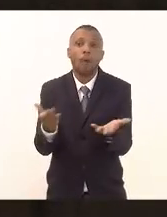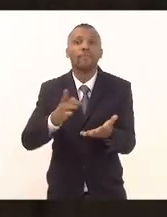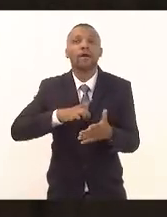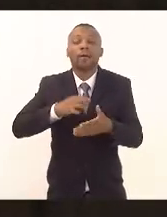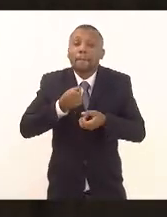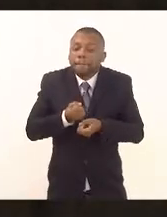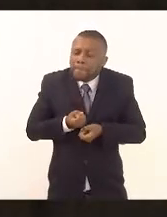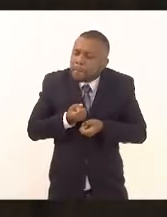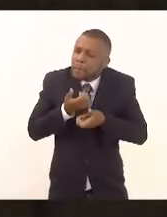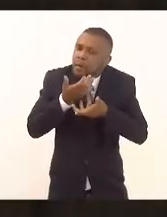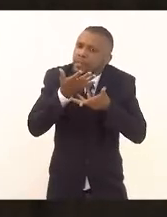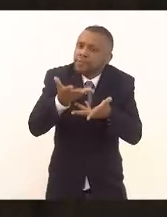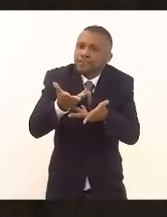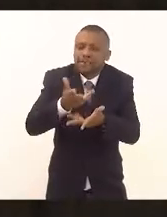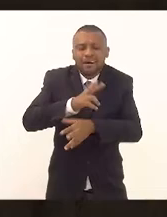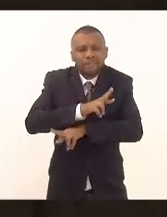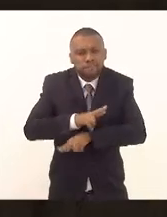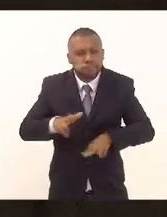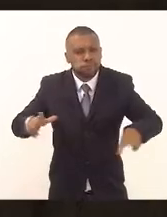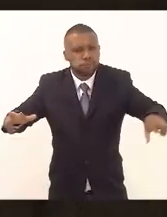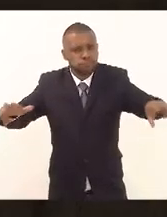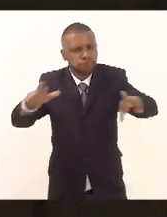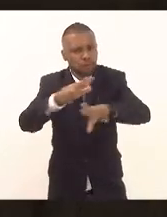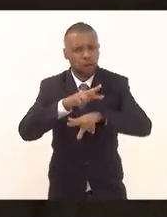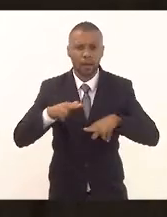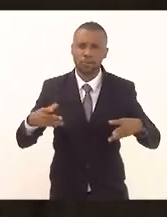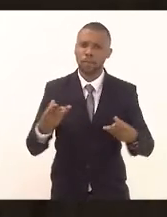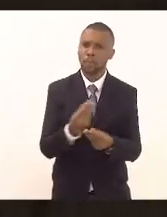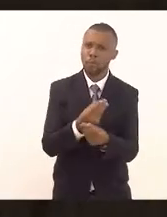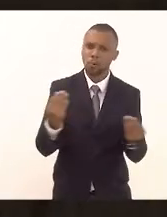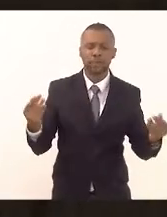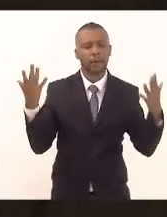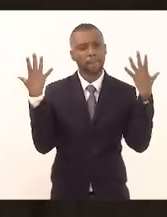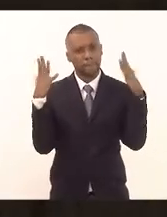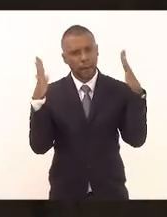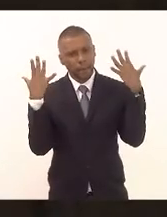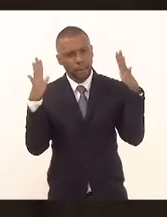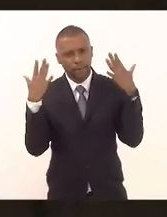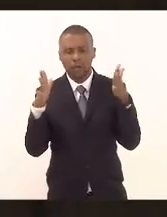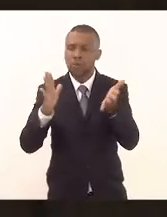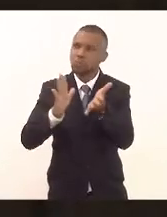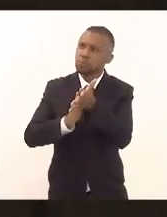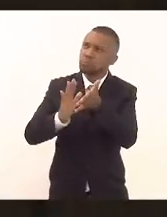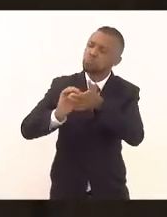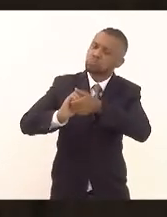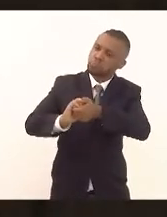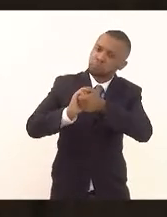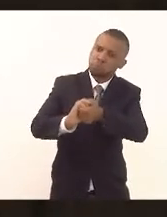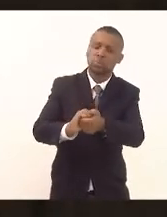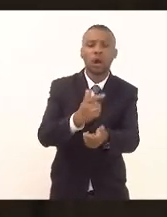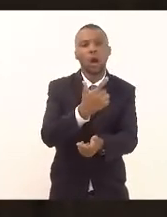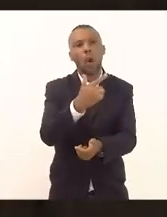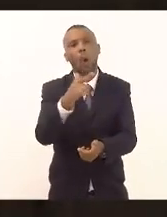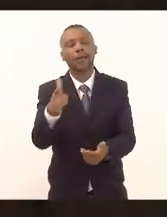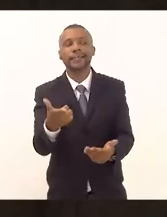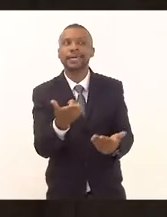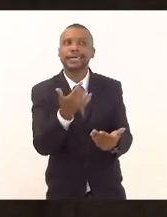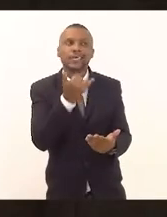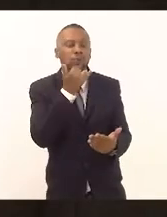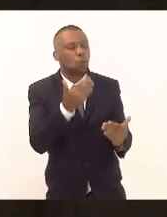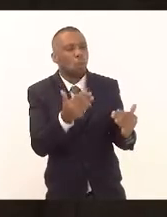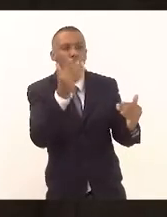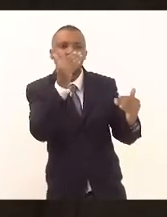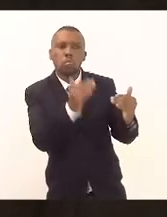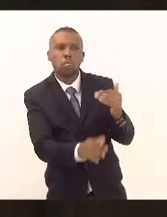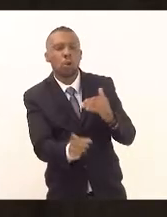manifestações as mais variadas e muitas parabenizando, outras também de discordância